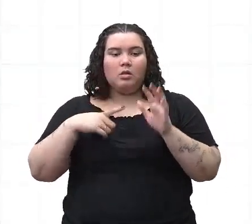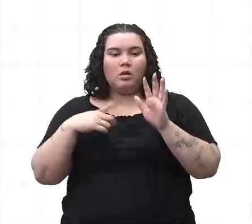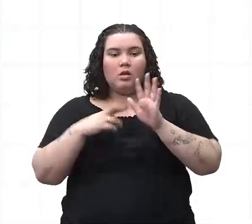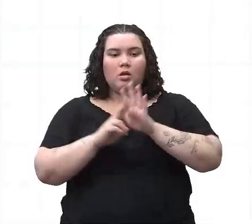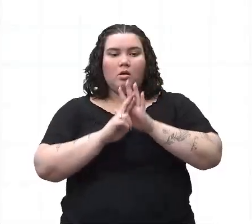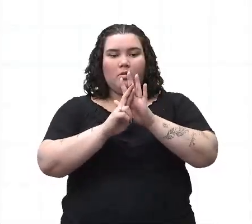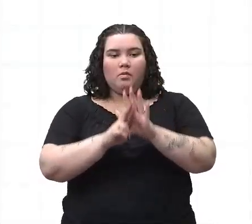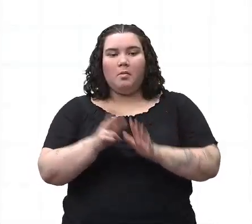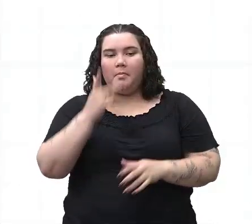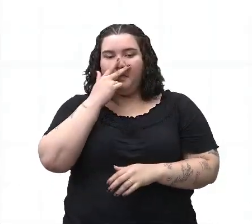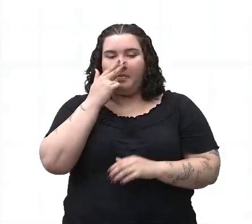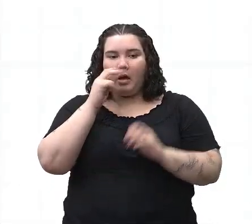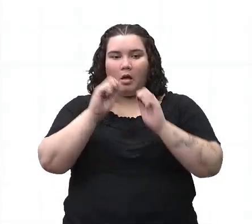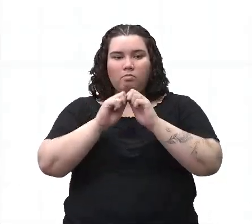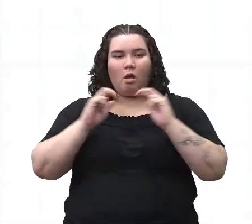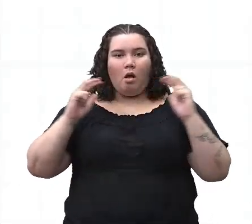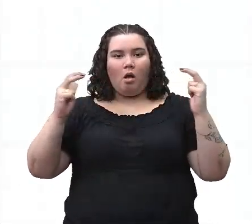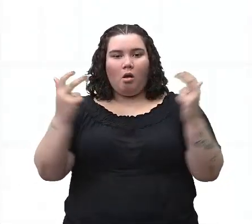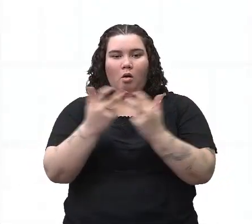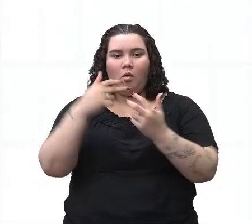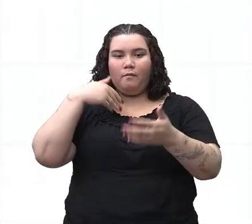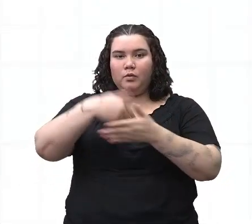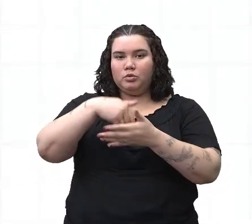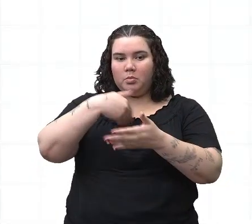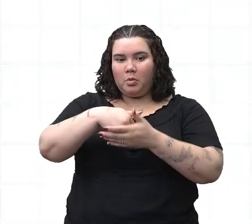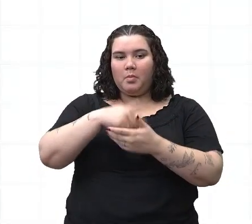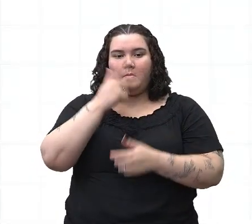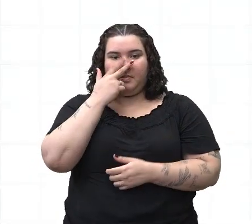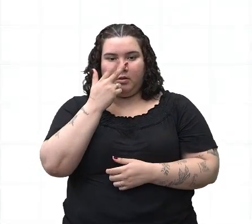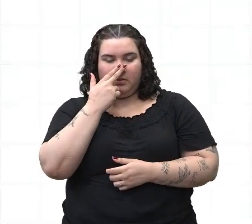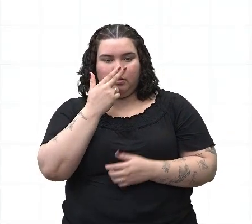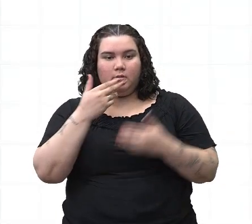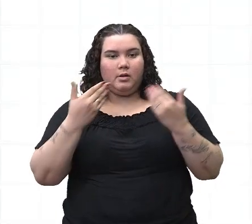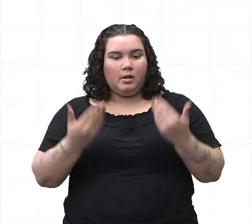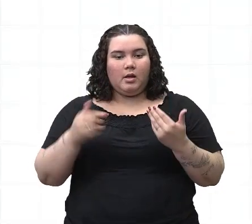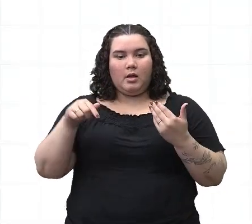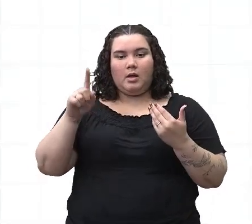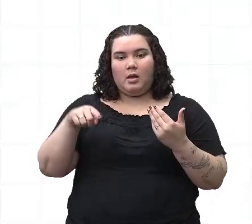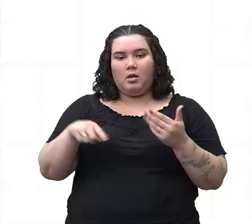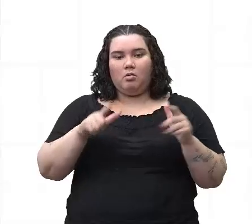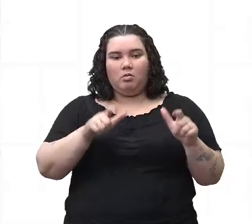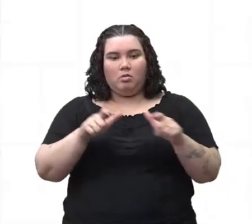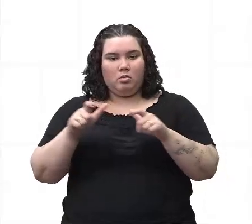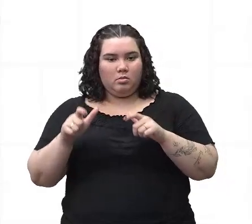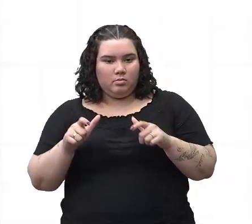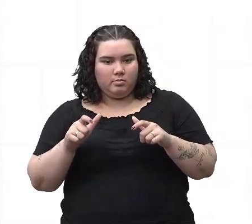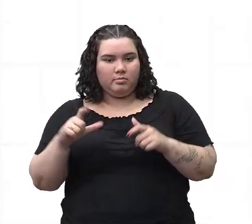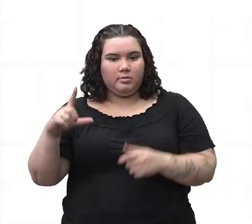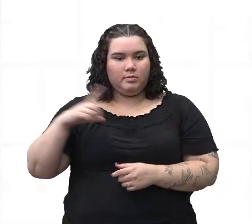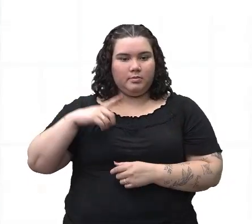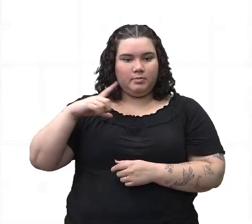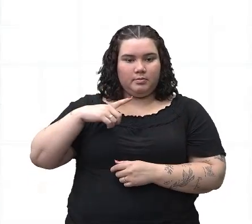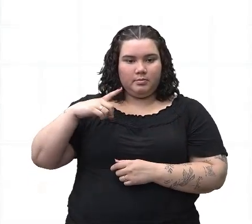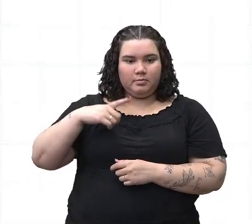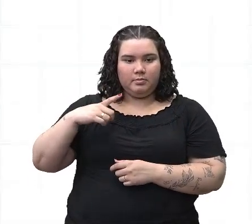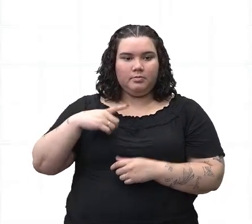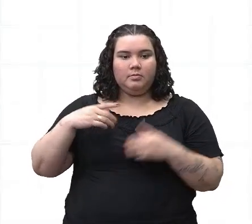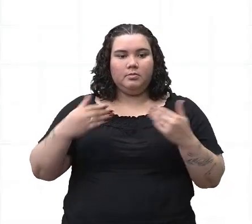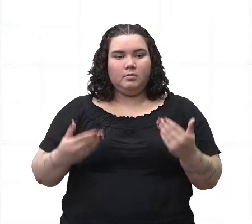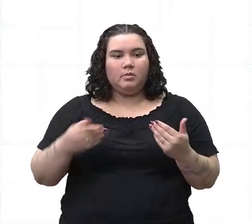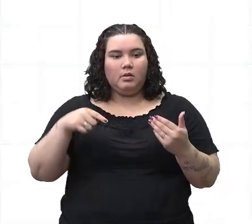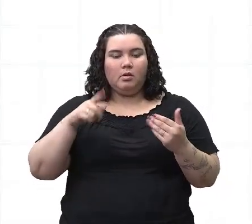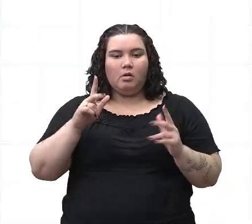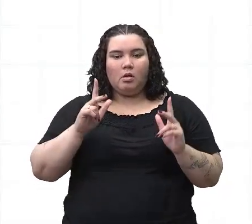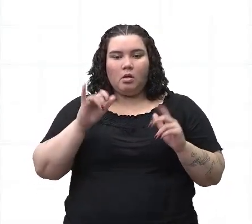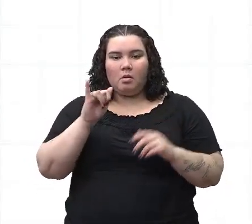fosse um estádio de futebol, alguma coisa assim, né? Então, essa estrutura que nós temos, e pelo corte a gente